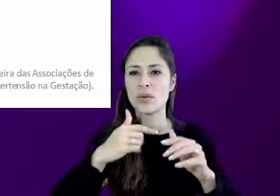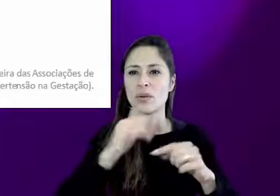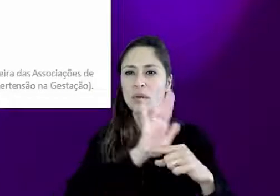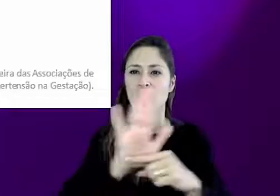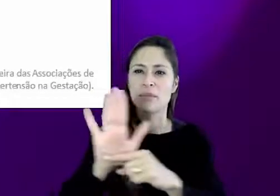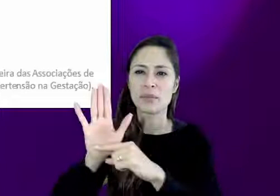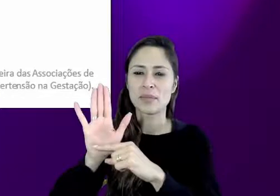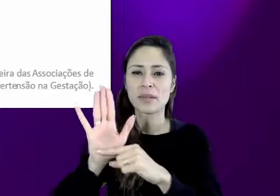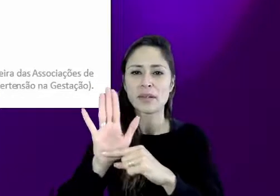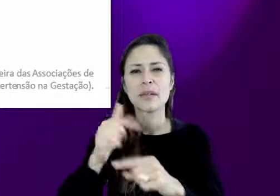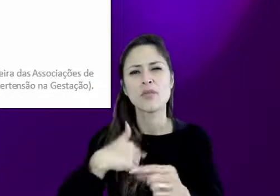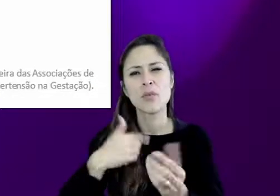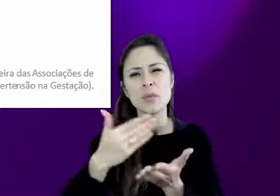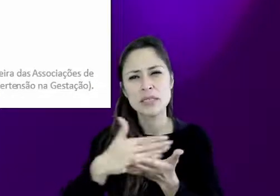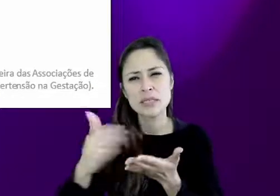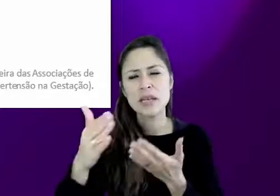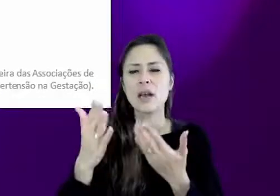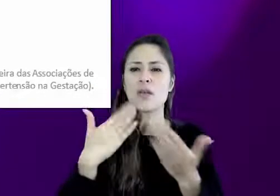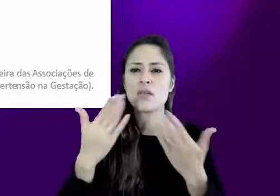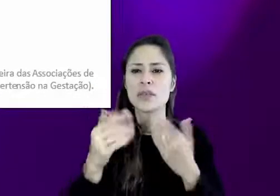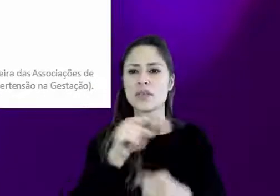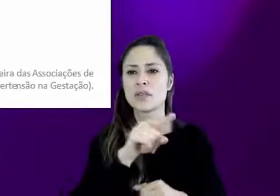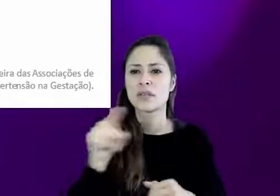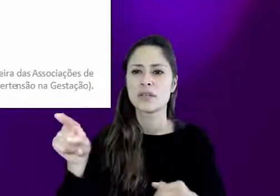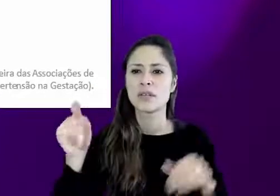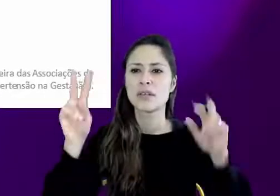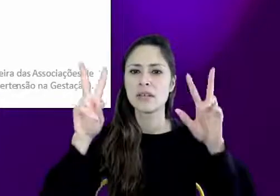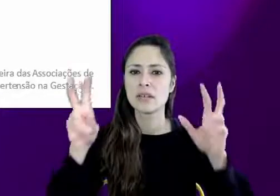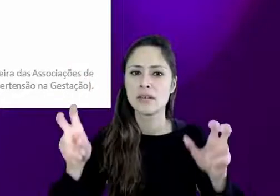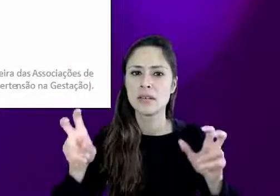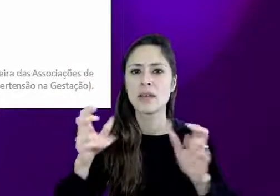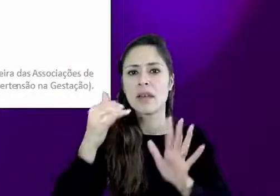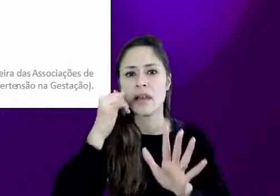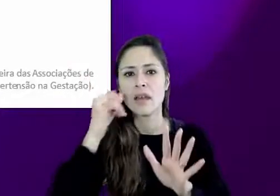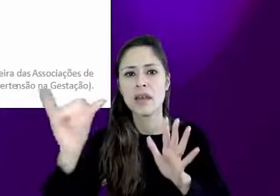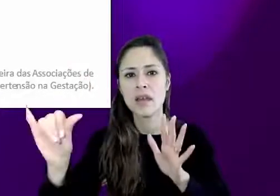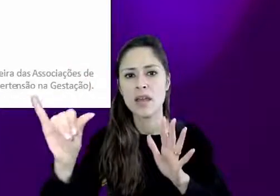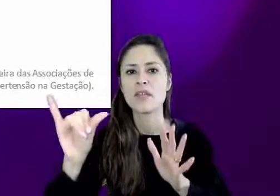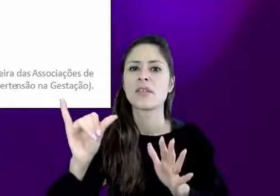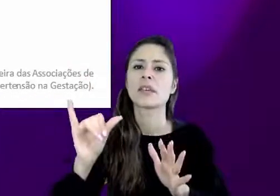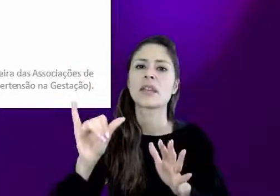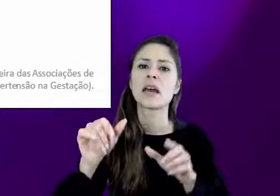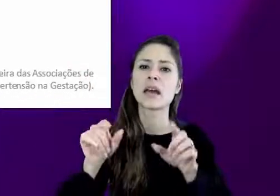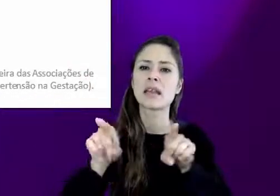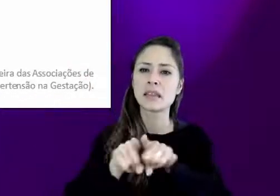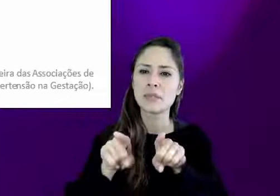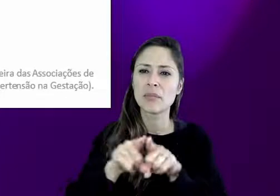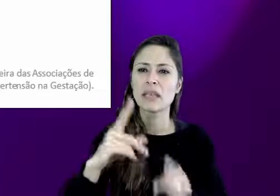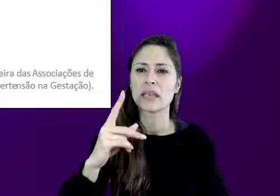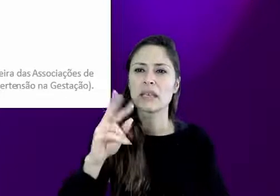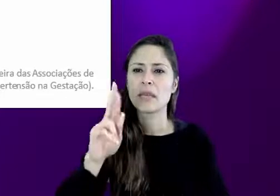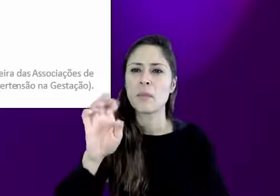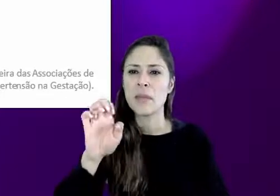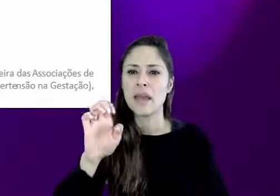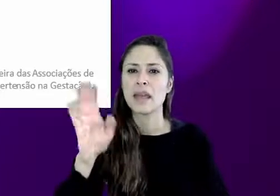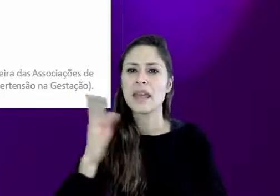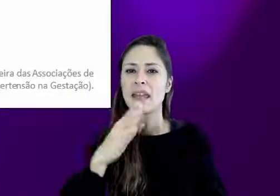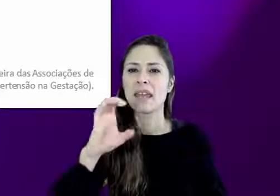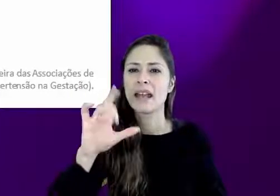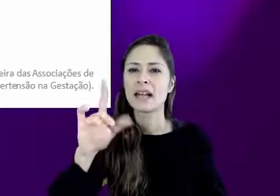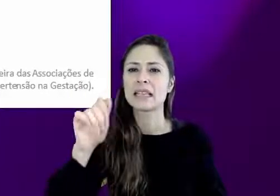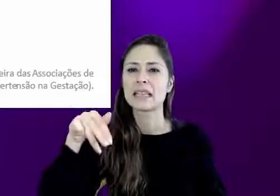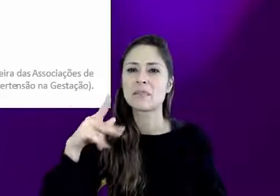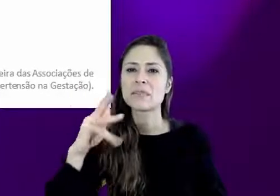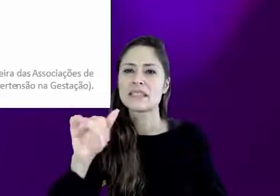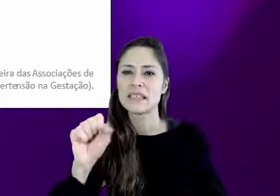Então, eu vou conversar um pouco com vocês sobre a prevenção da apoplexia secundária da pré-eclâmpsia. Nós vamos bater um papo aí